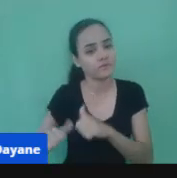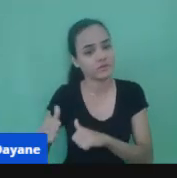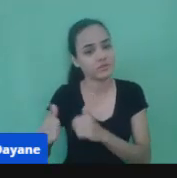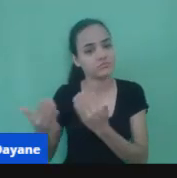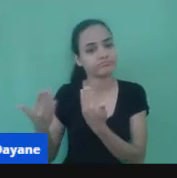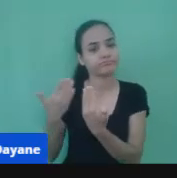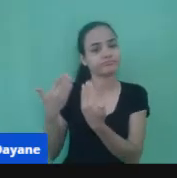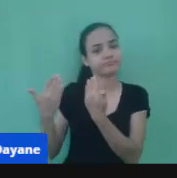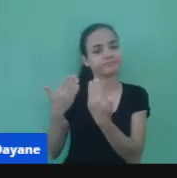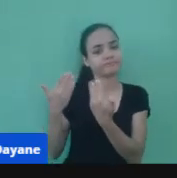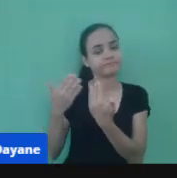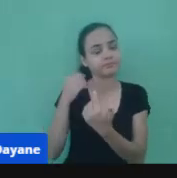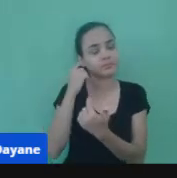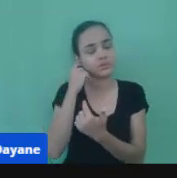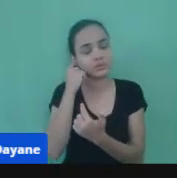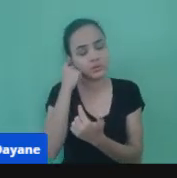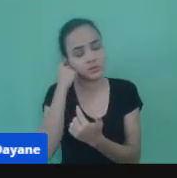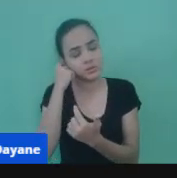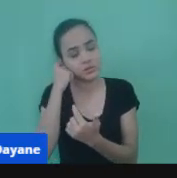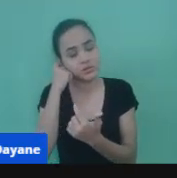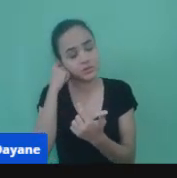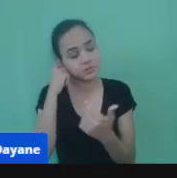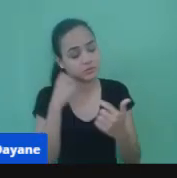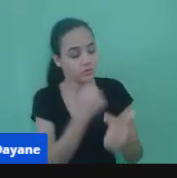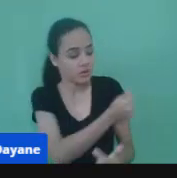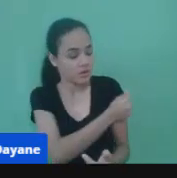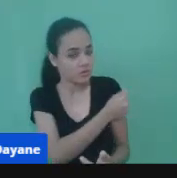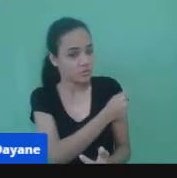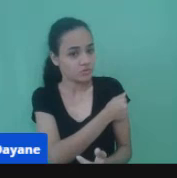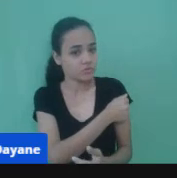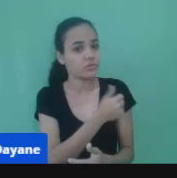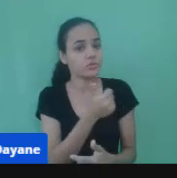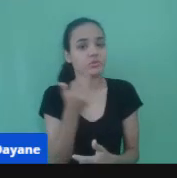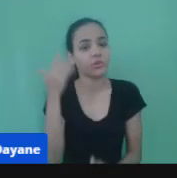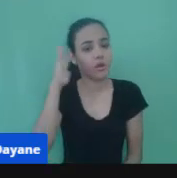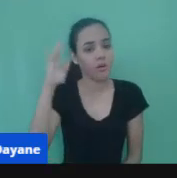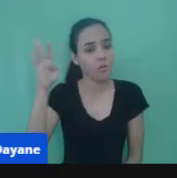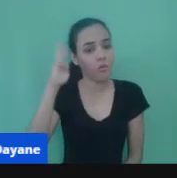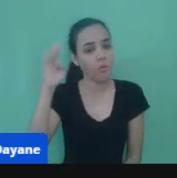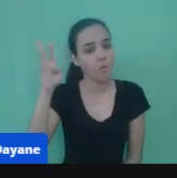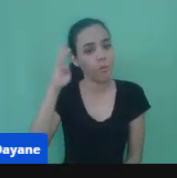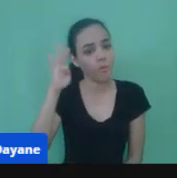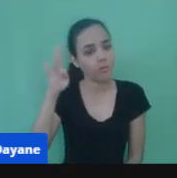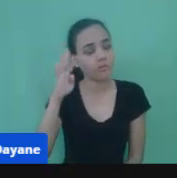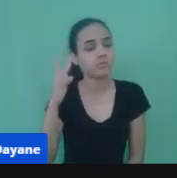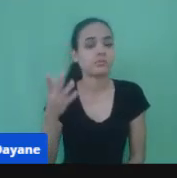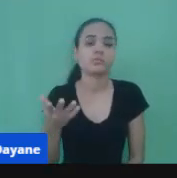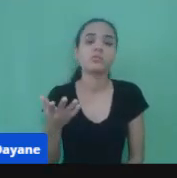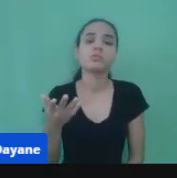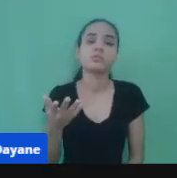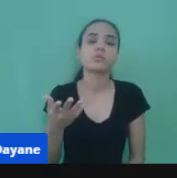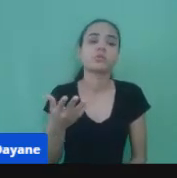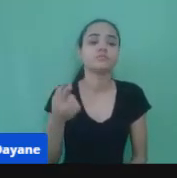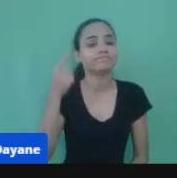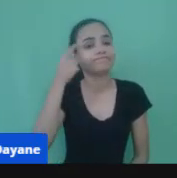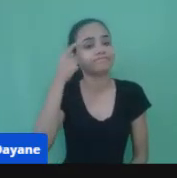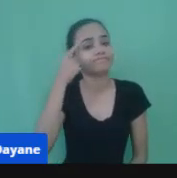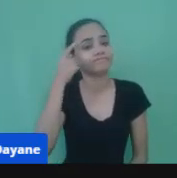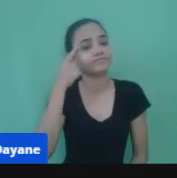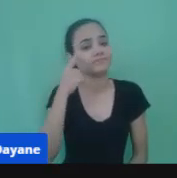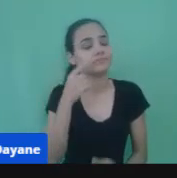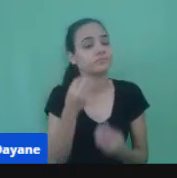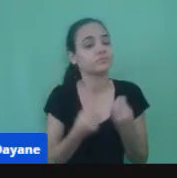à reflexão e leva ele a repensar os seus níveis de responsabilidade. Inclusive, repensar